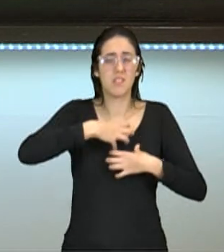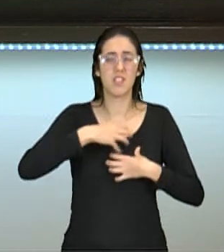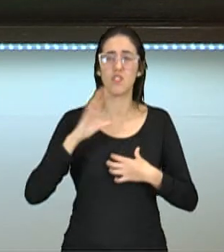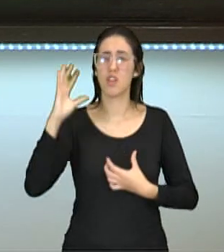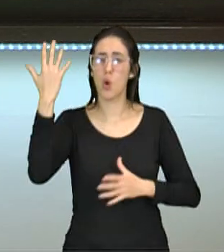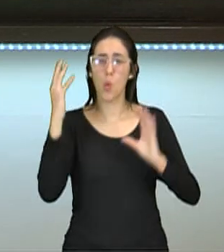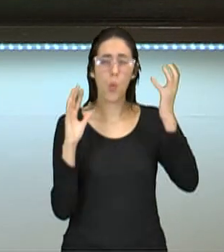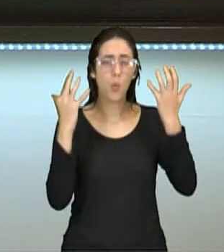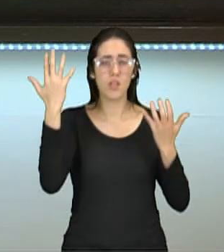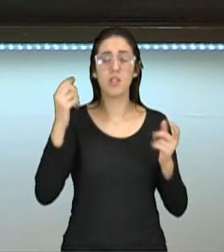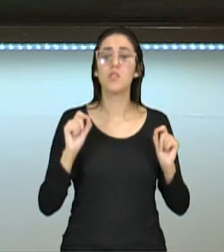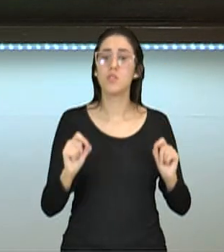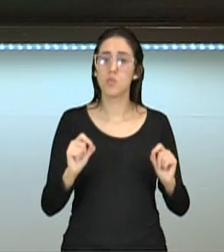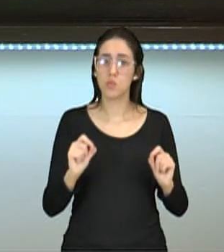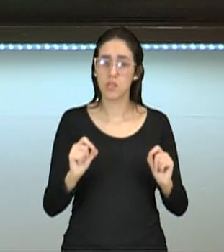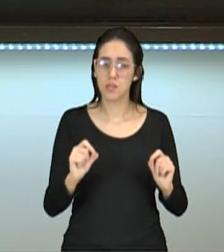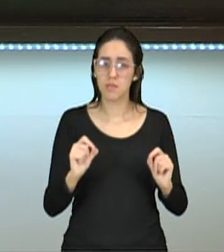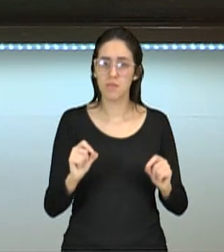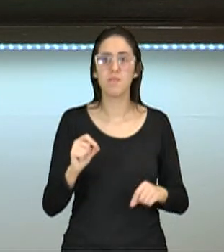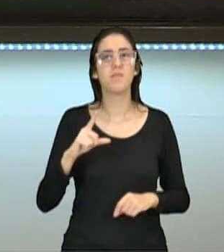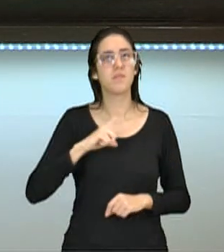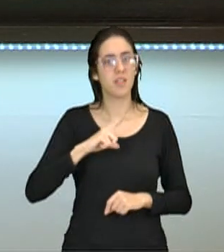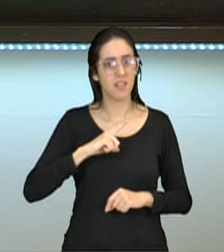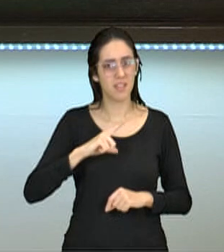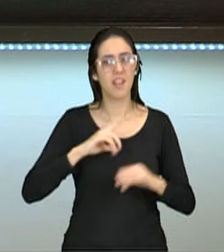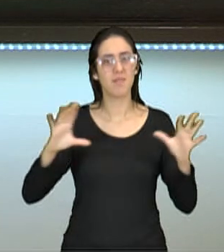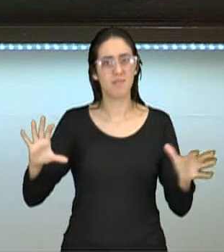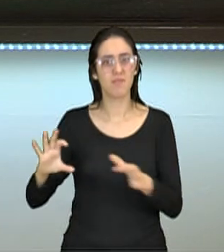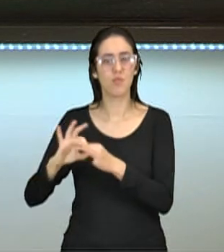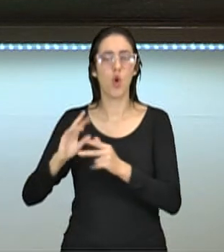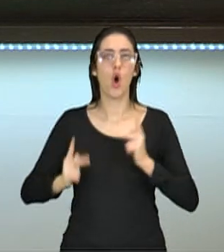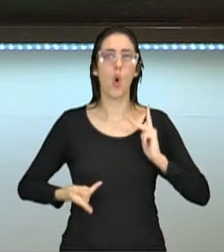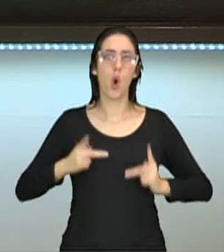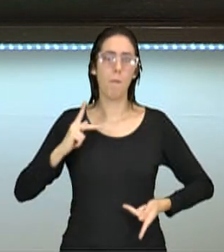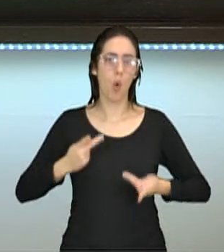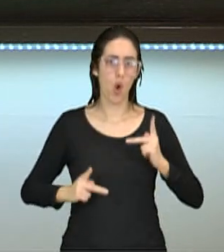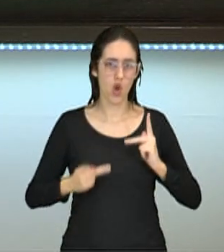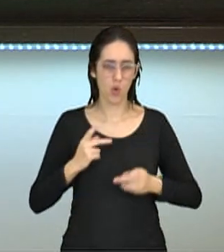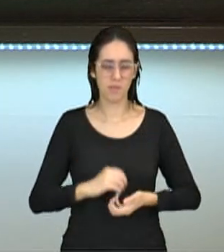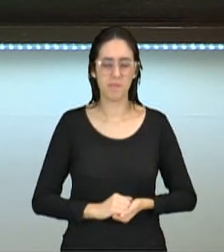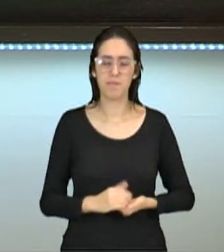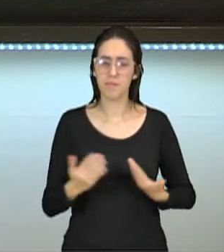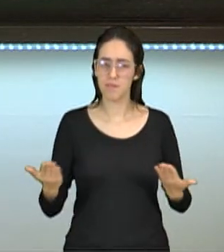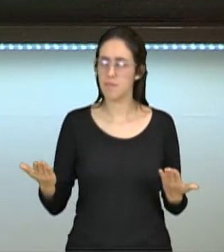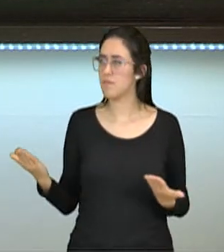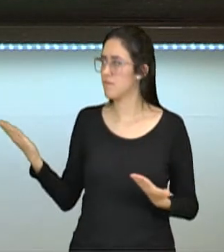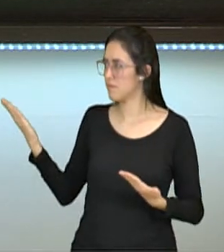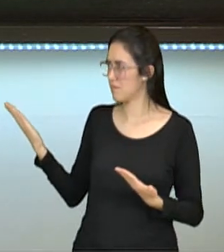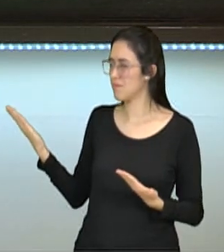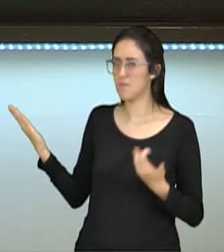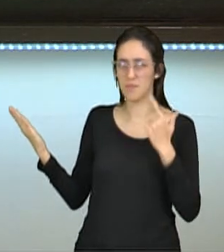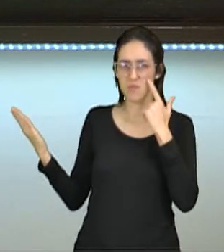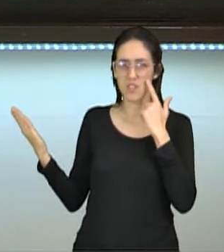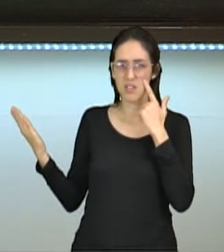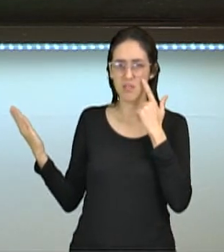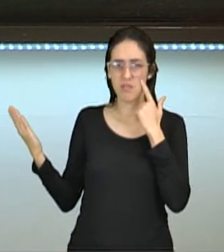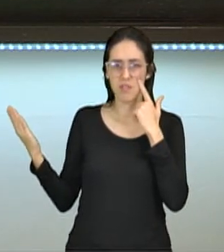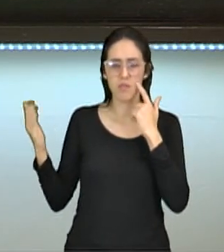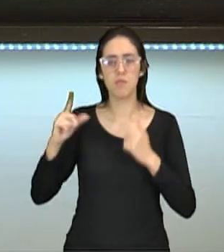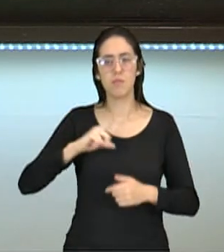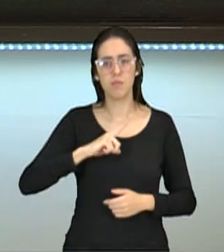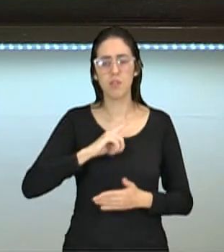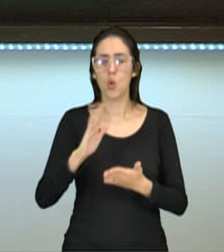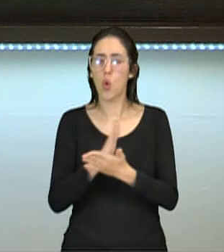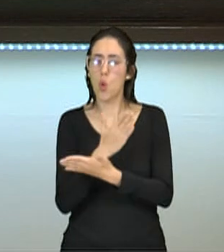acontece com a gente no corpo tem relação sim com os hormônios, tá? Então aqui, para a gente dar uma olhada em